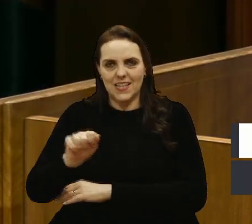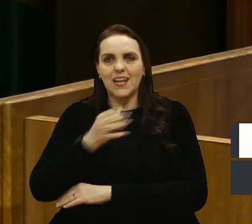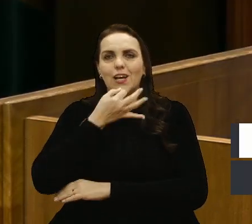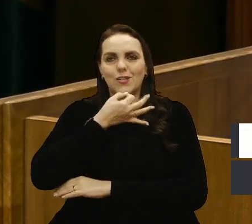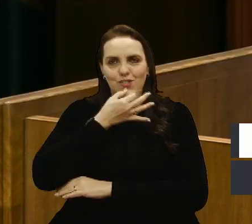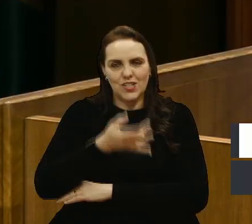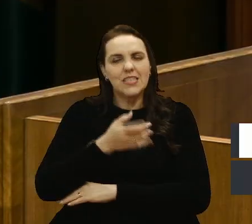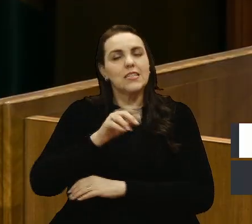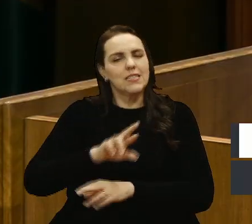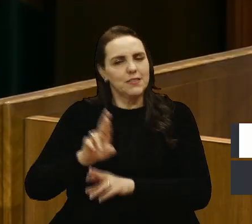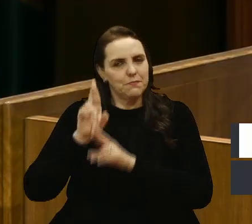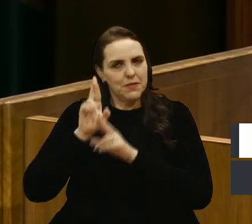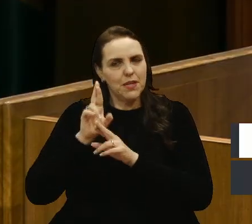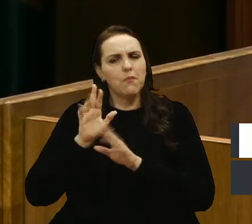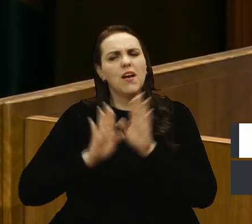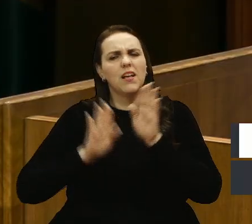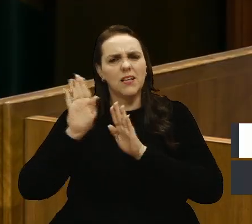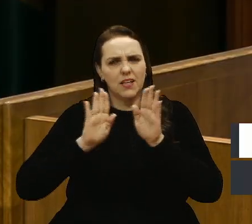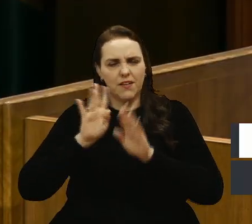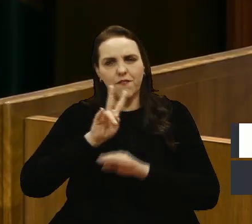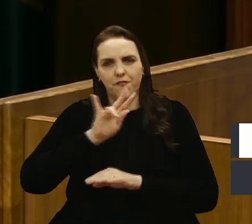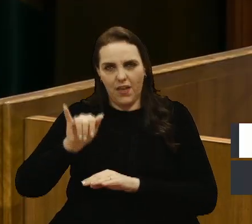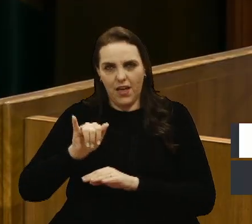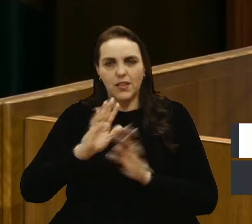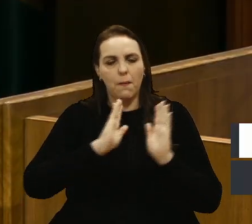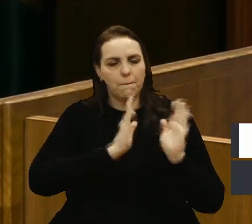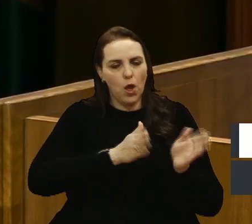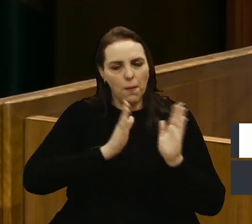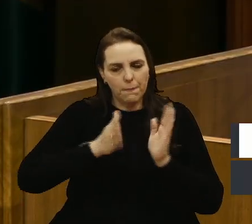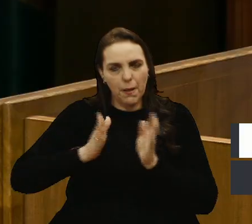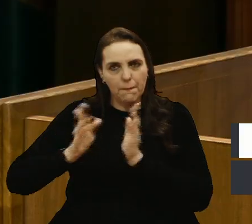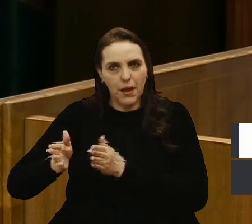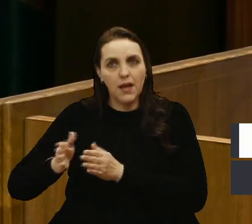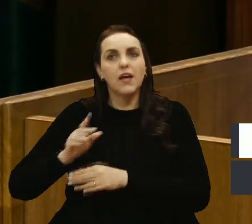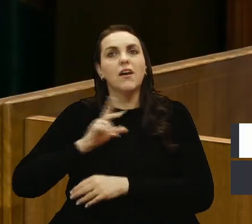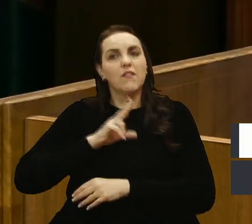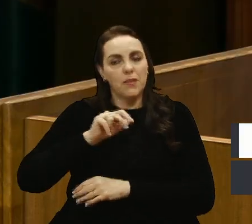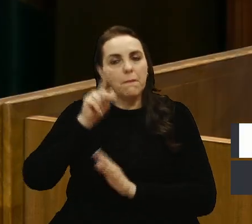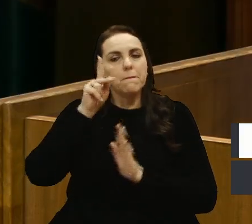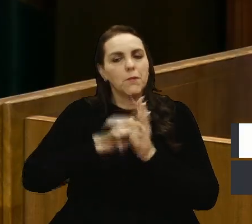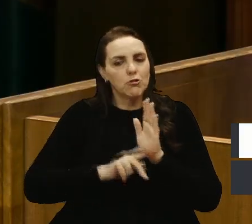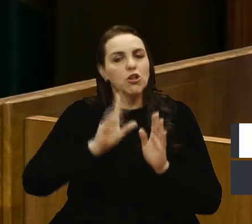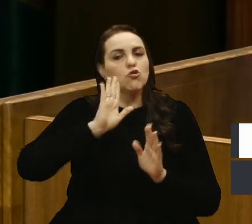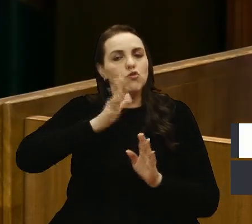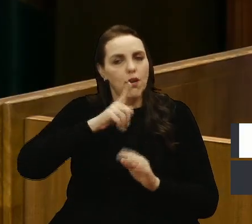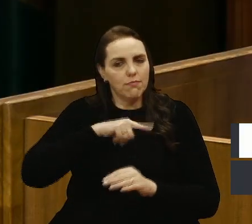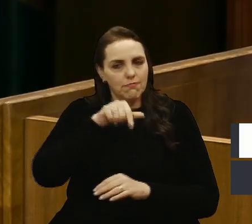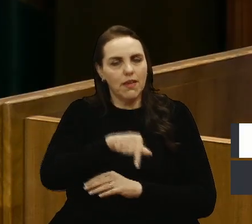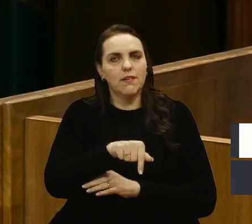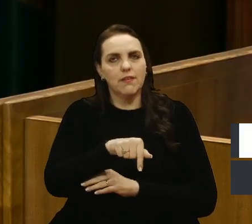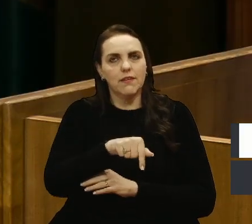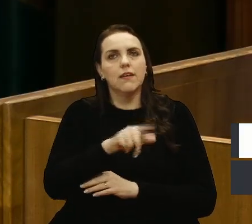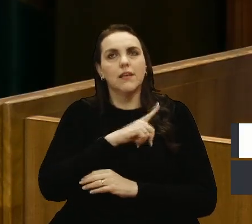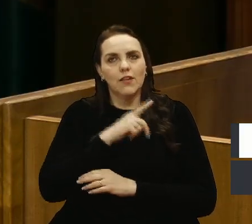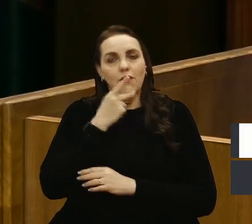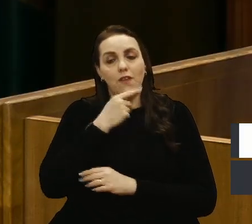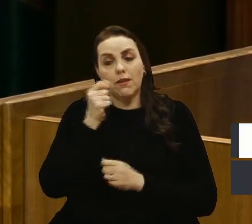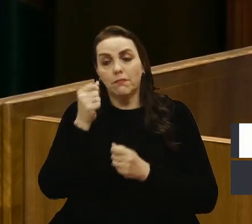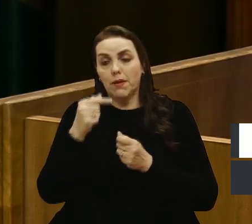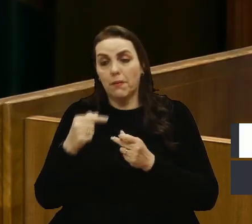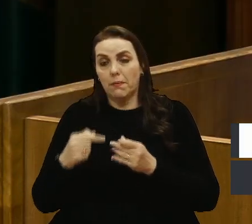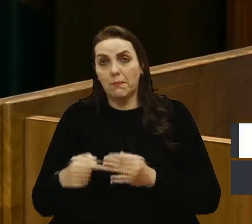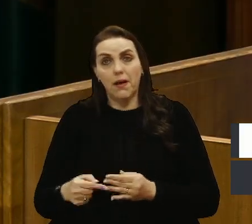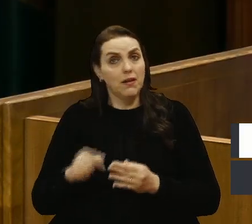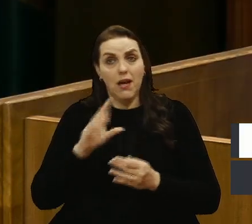realmente logo vá para a licitação, que seja em bloco, dessa parte que já tem os projetos, e que enquanto estamos falando das outras questões, que